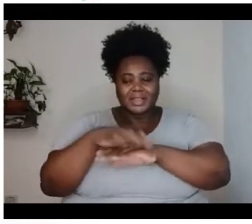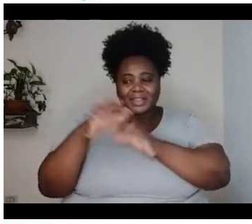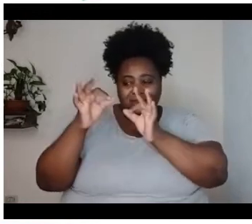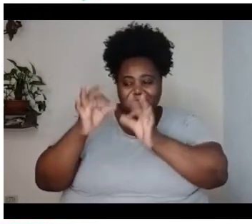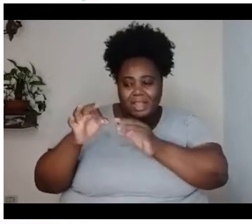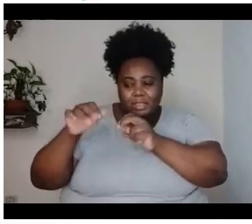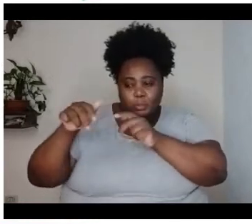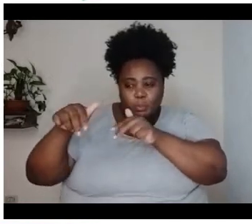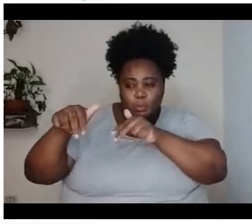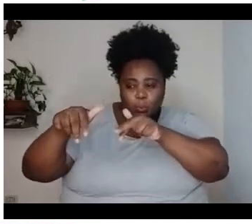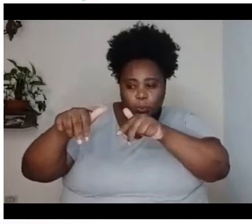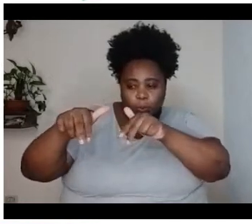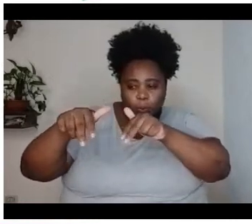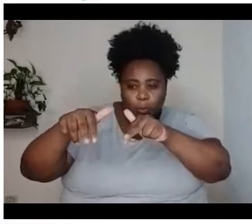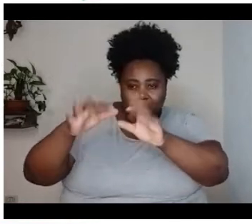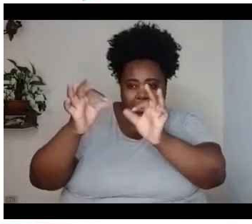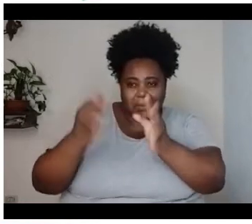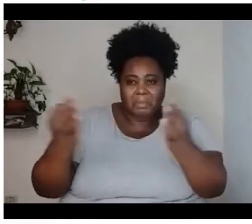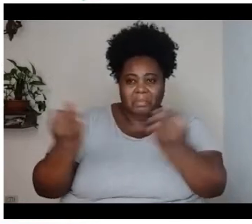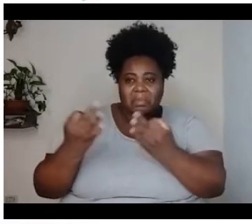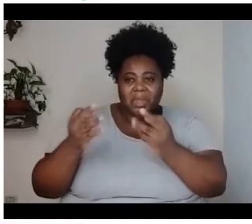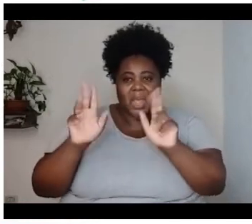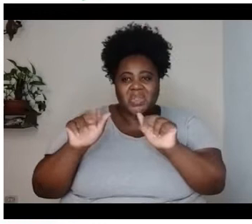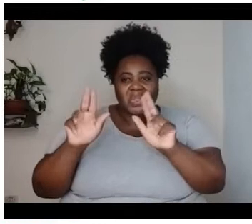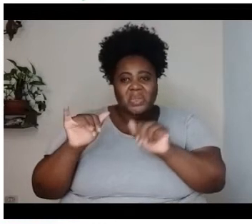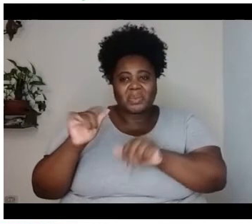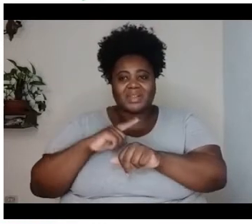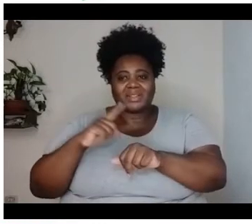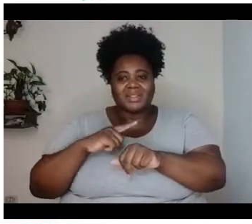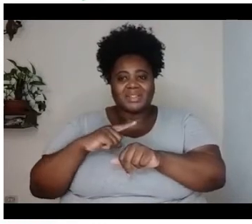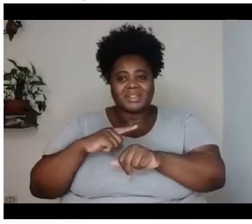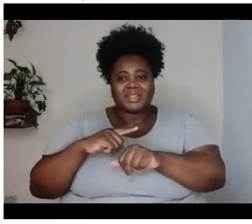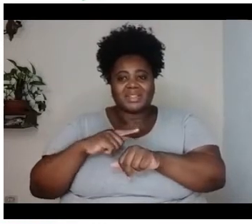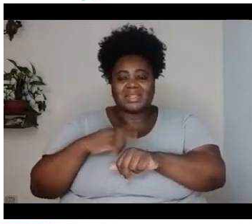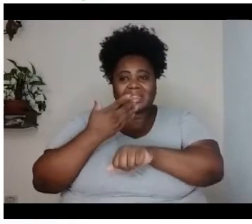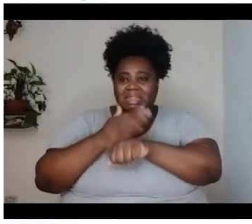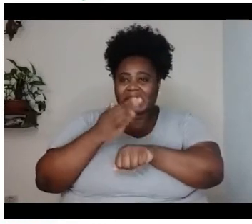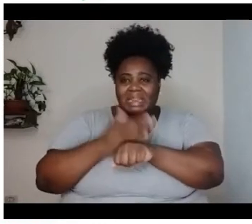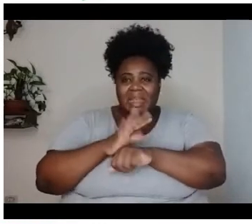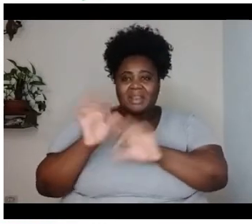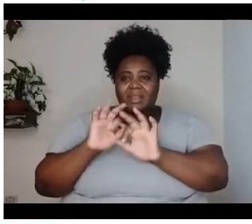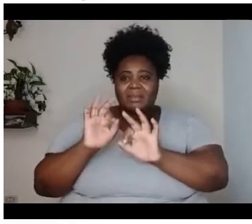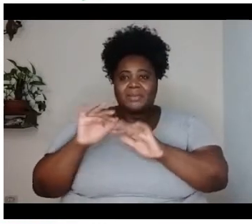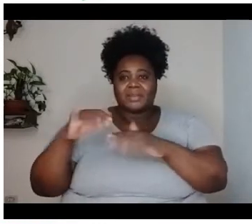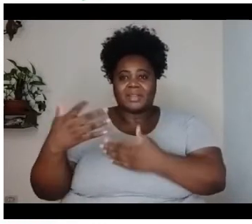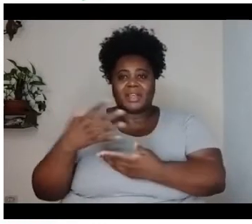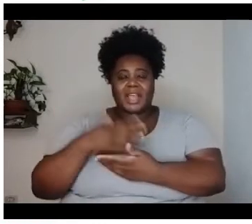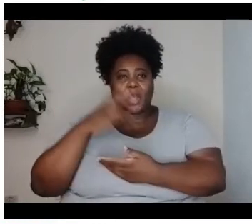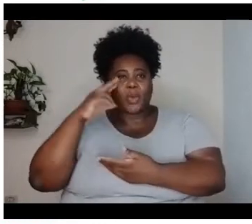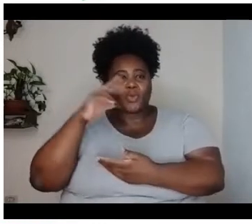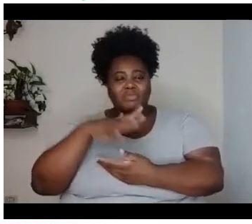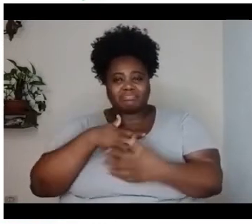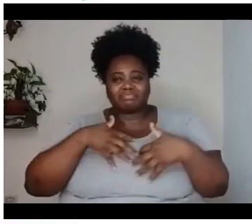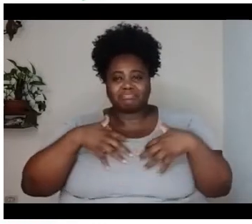tanta perfeição, e elas nunca terem passado por ali, não terem ensaiado, sabe, me deu um prazer, me